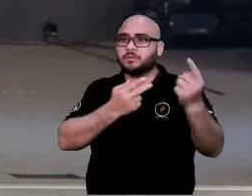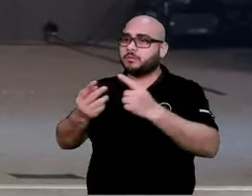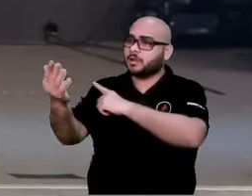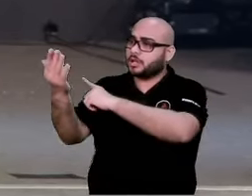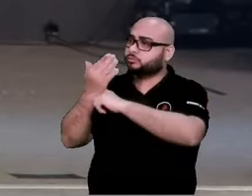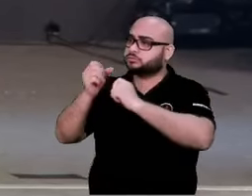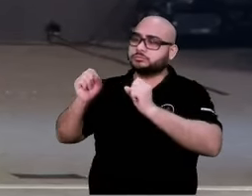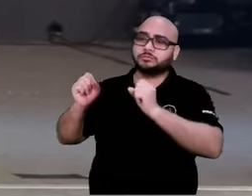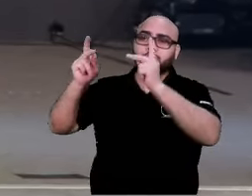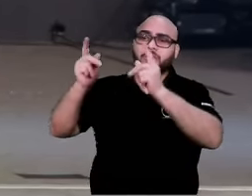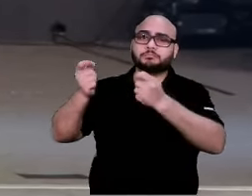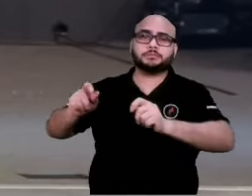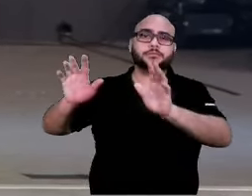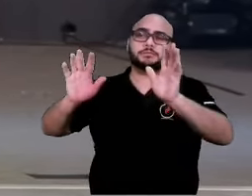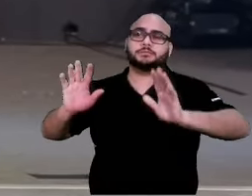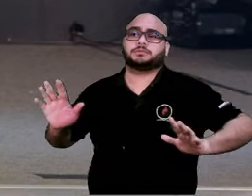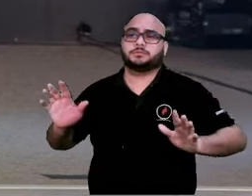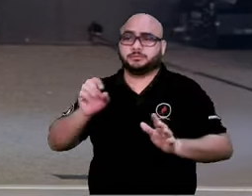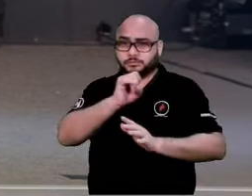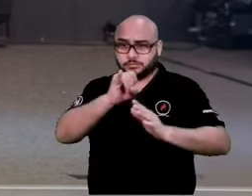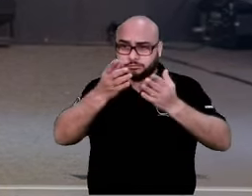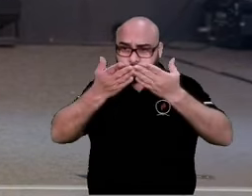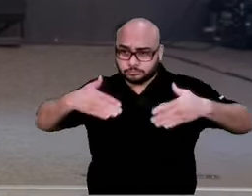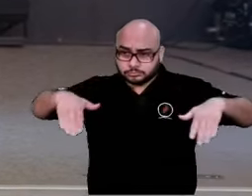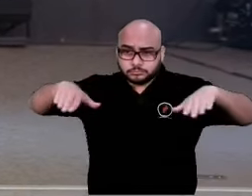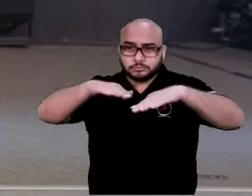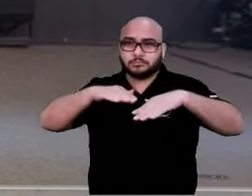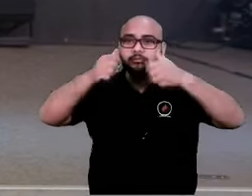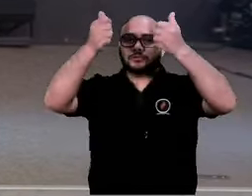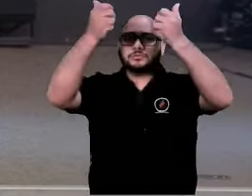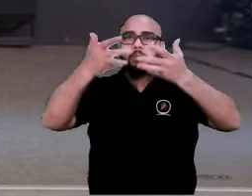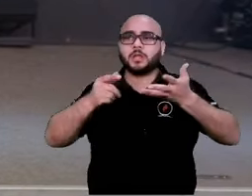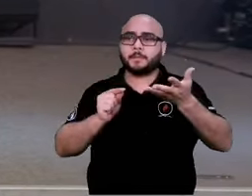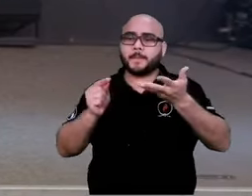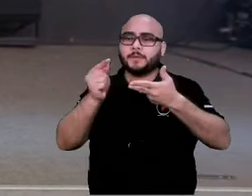Quando você se humilha, você não se justifica, pastor.